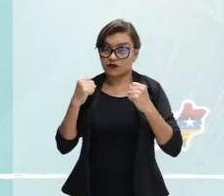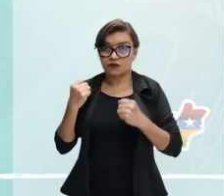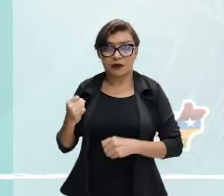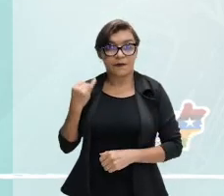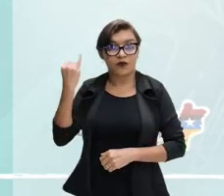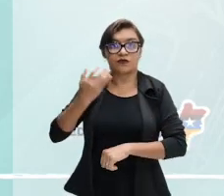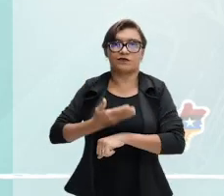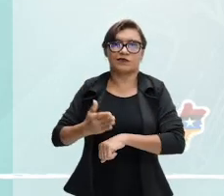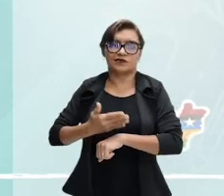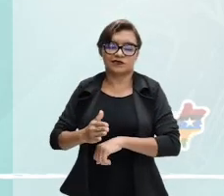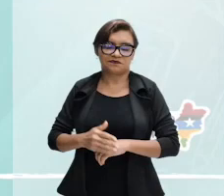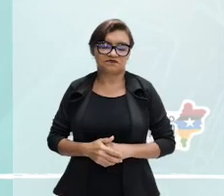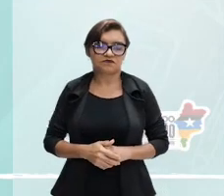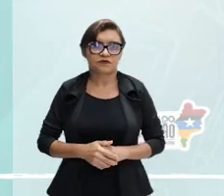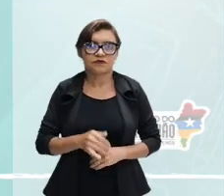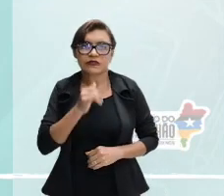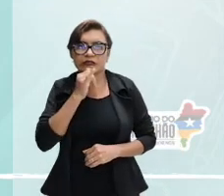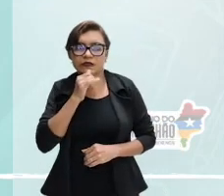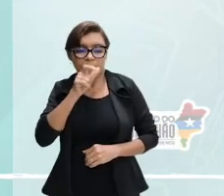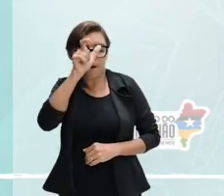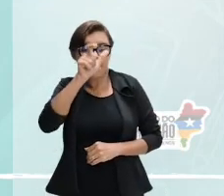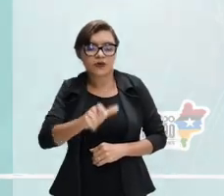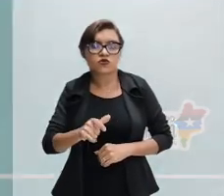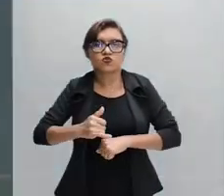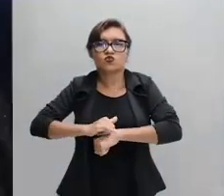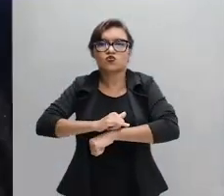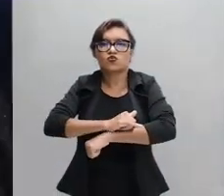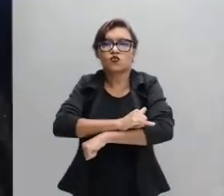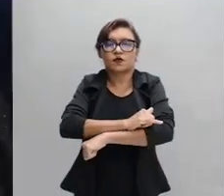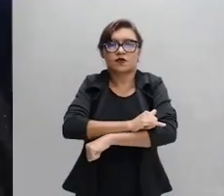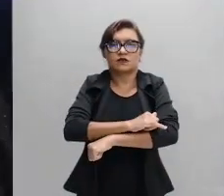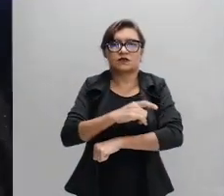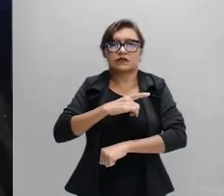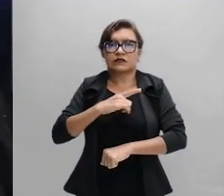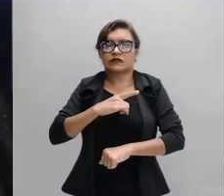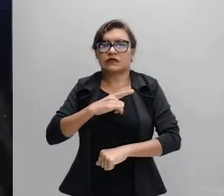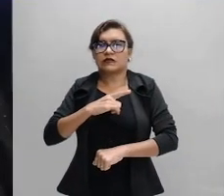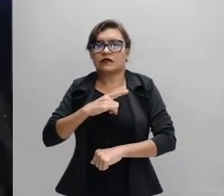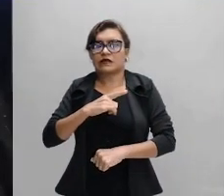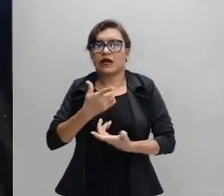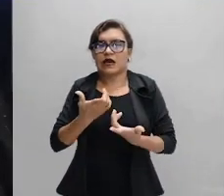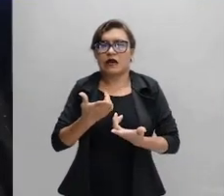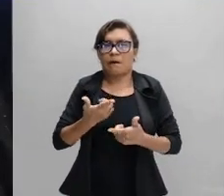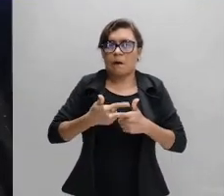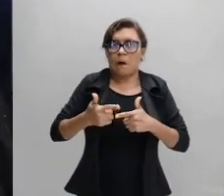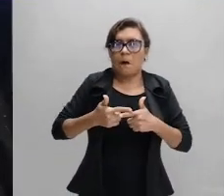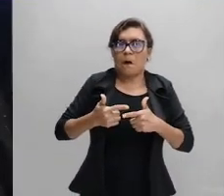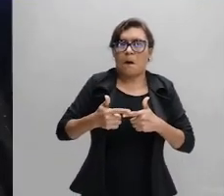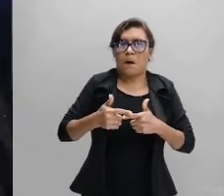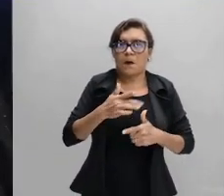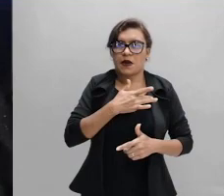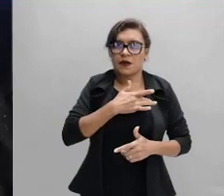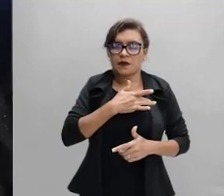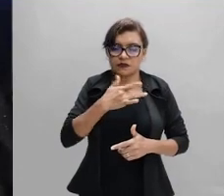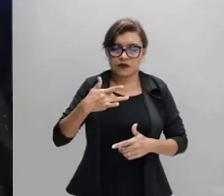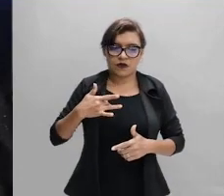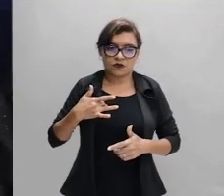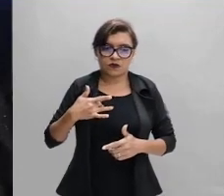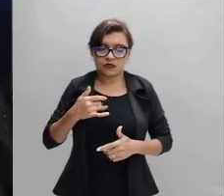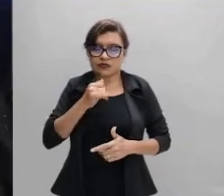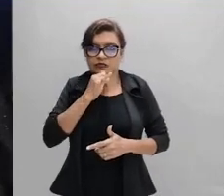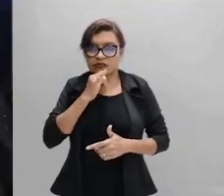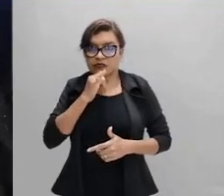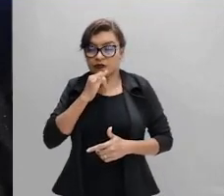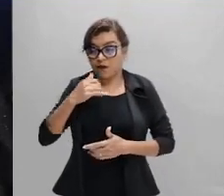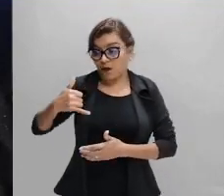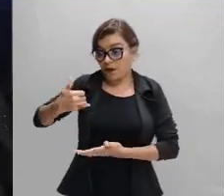tá aqui, ó. A pessoa obesa, ela já vai acarretar todos aqueles problemas para a sua saúde. Uma pessoa de mais idade, por exemplo, se ela tem um excesso